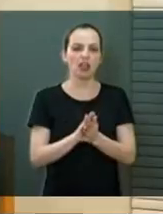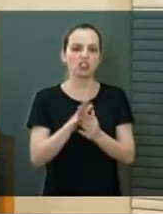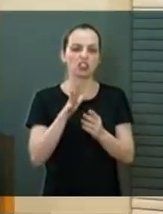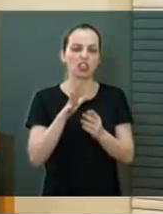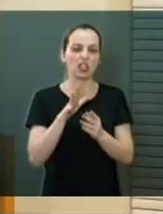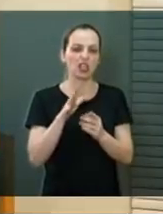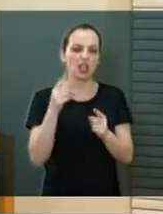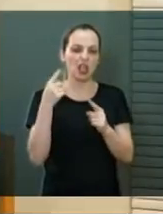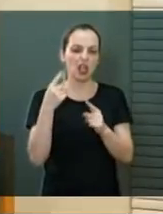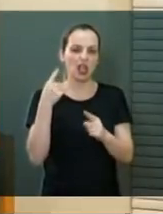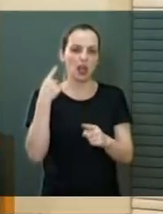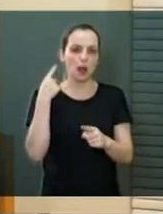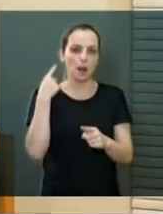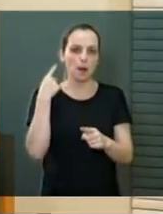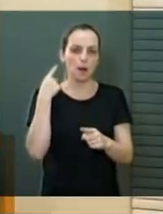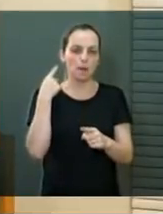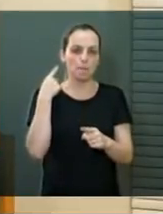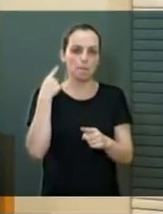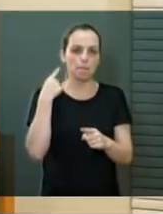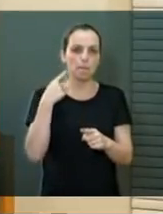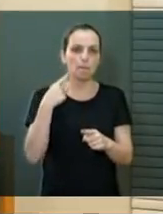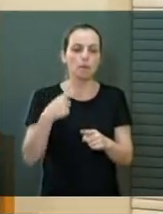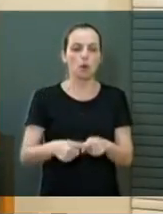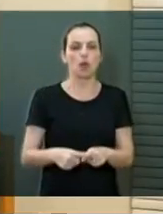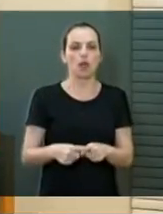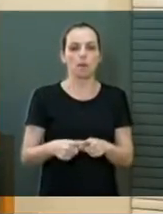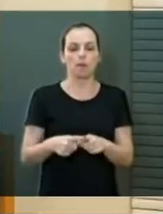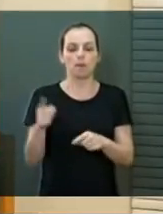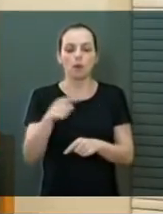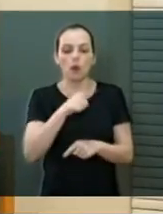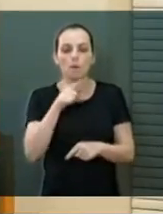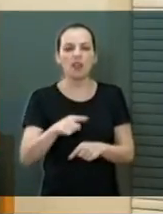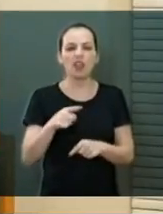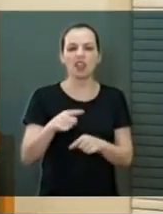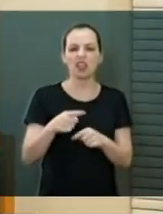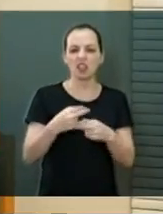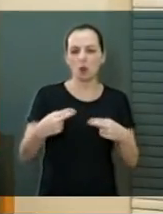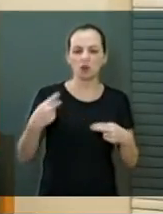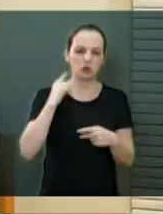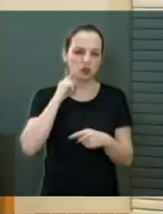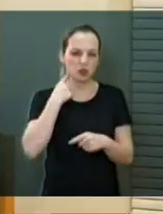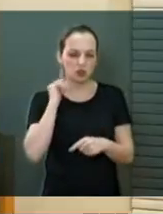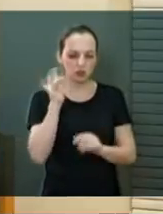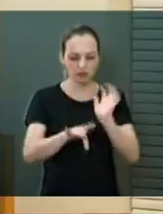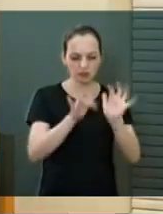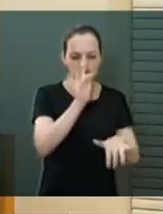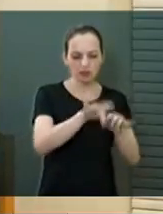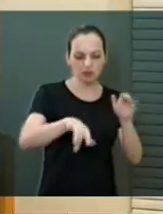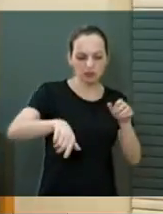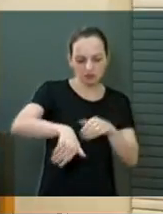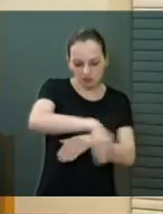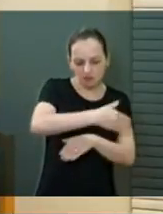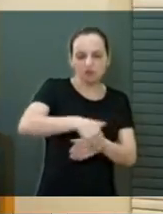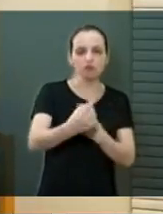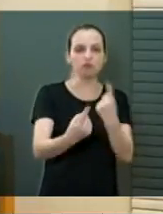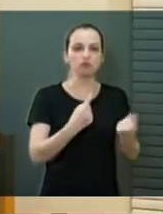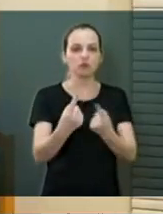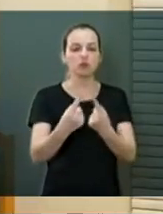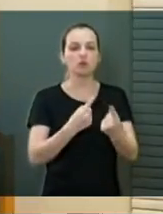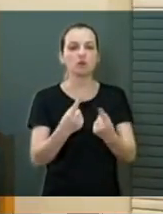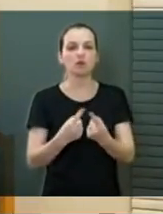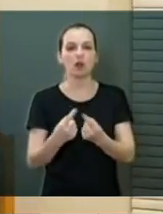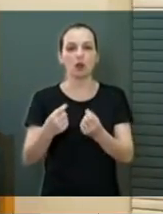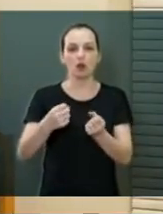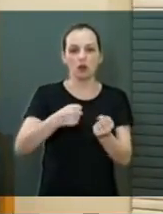leis que proíbem expressamente que objetos e detritos sujam o espaço público, leis que proíbem fazer manobras